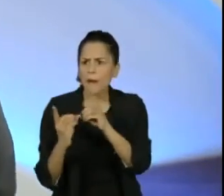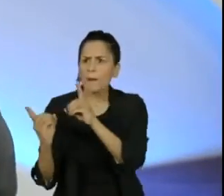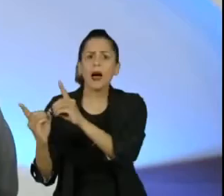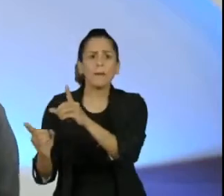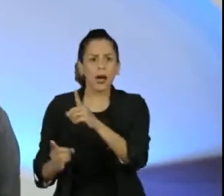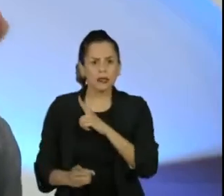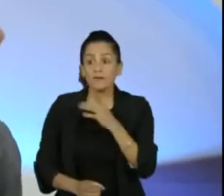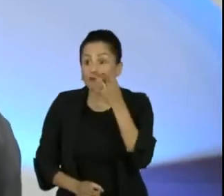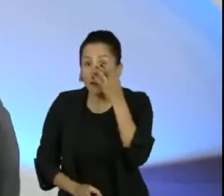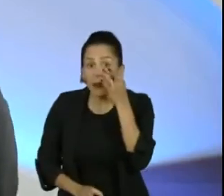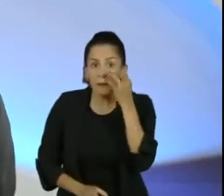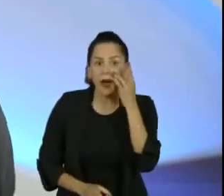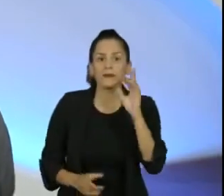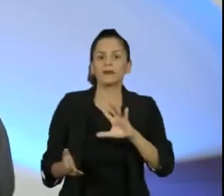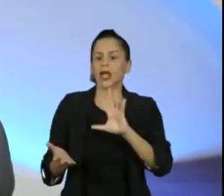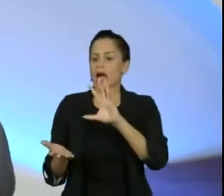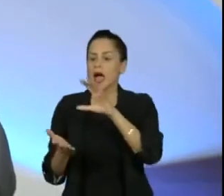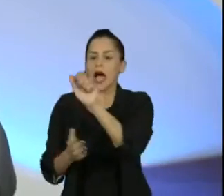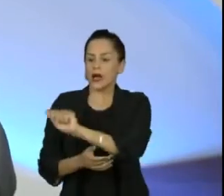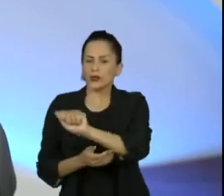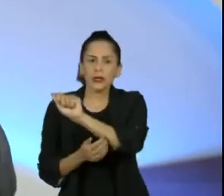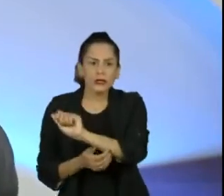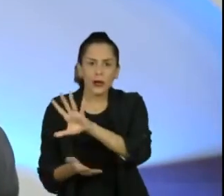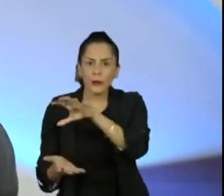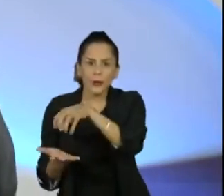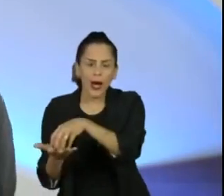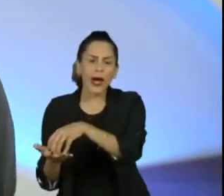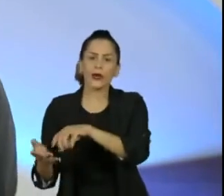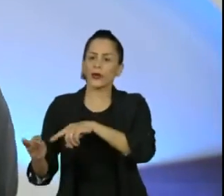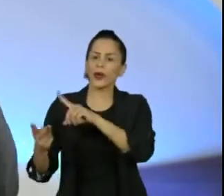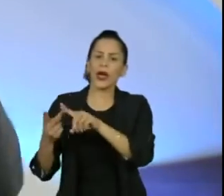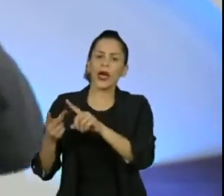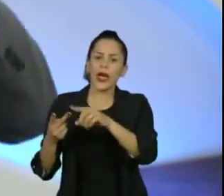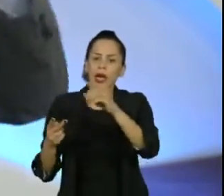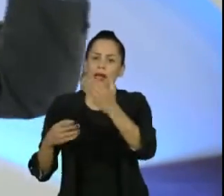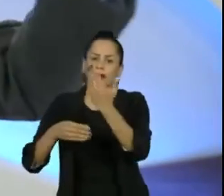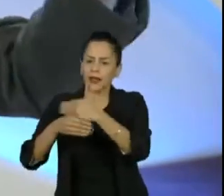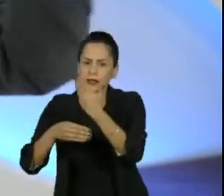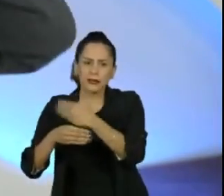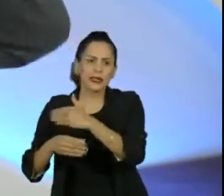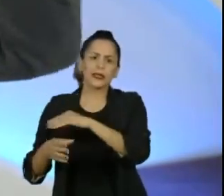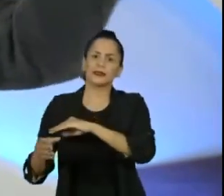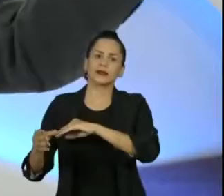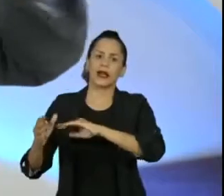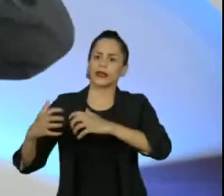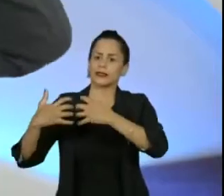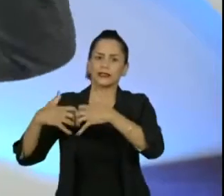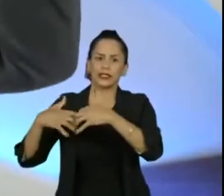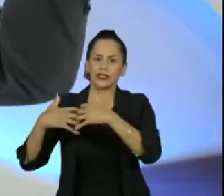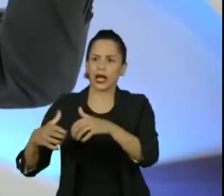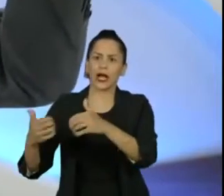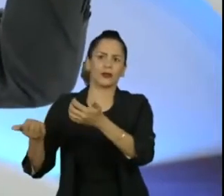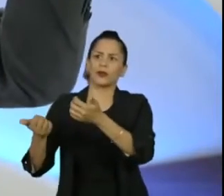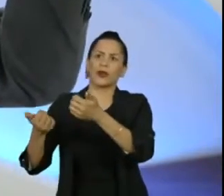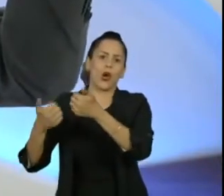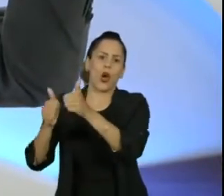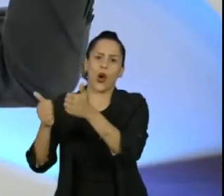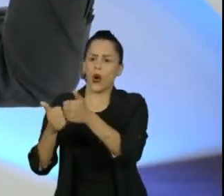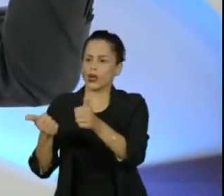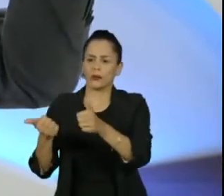bairro, taxista, sindicato de ônibus, tudo que se pensar,